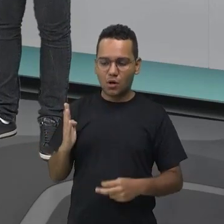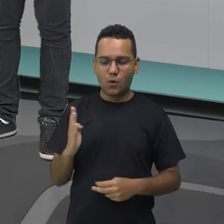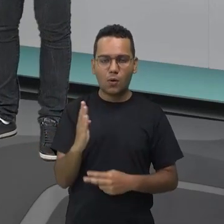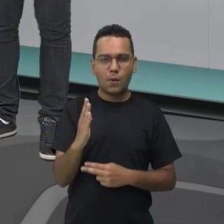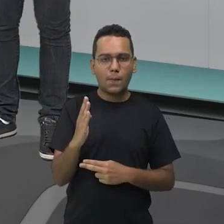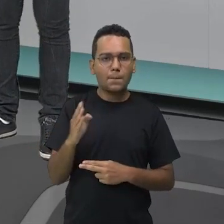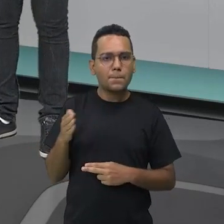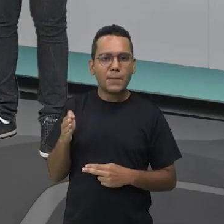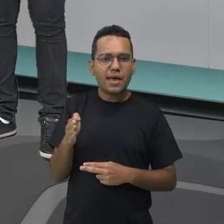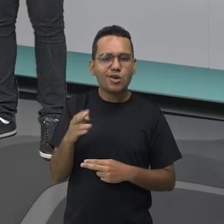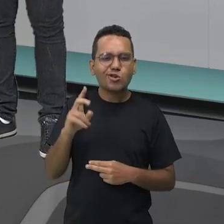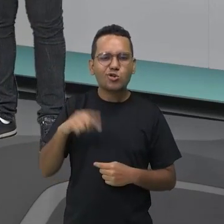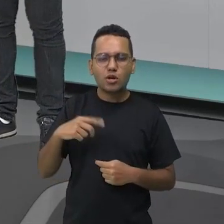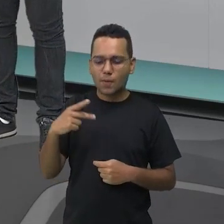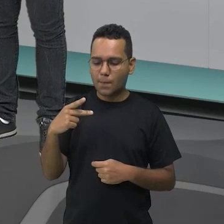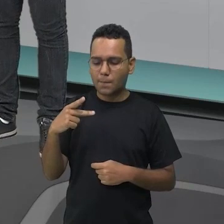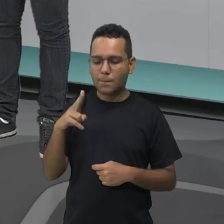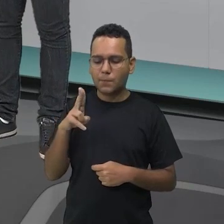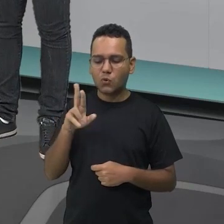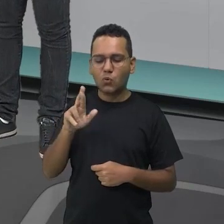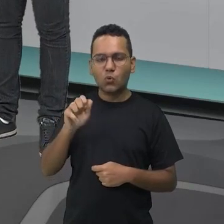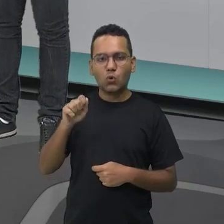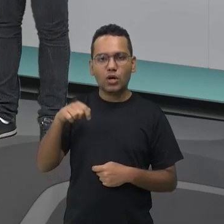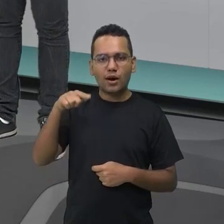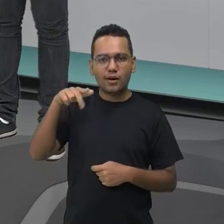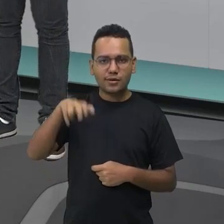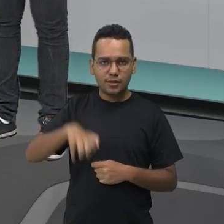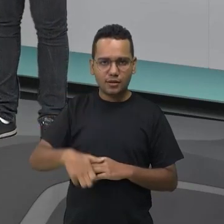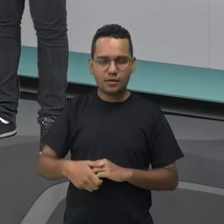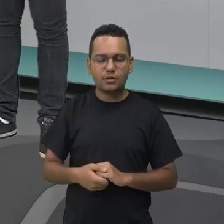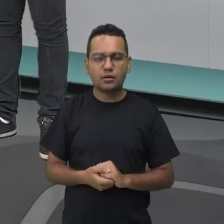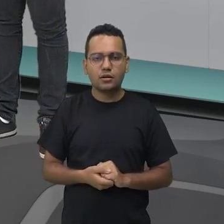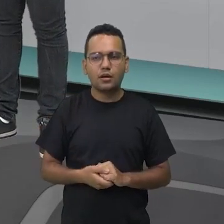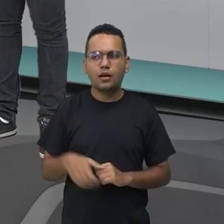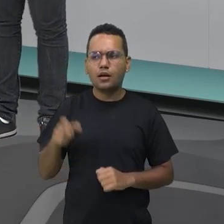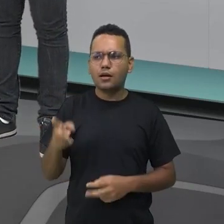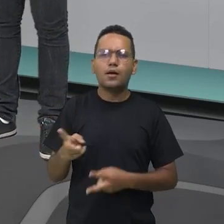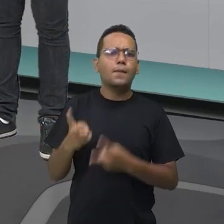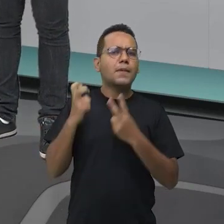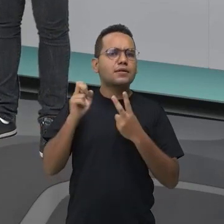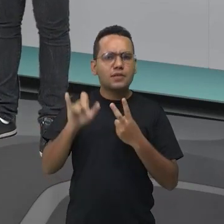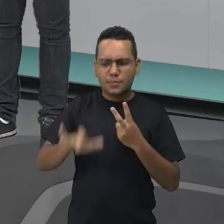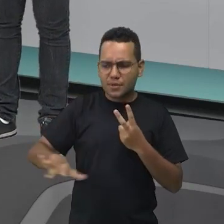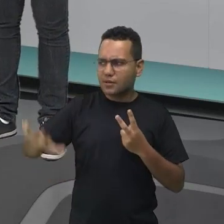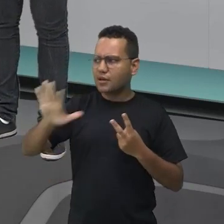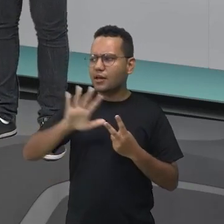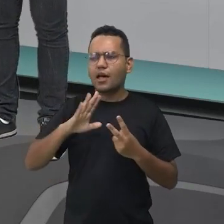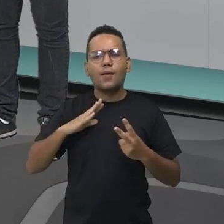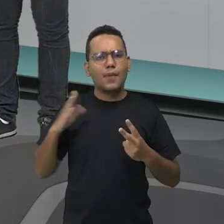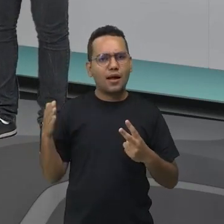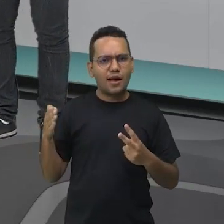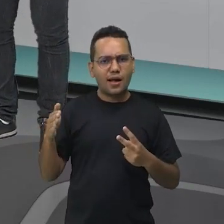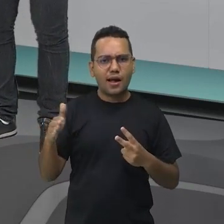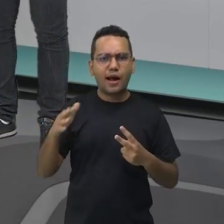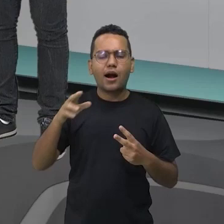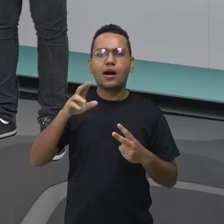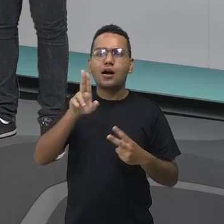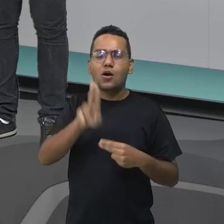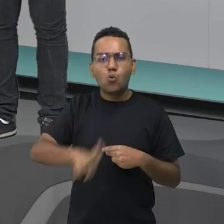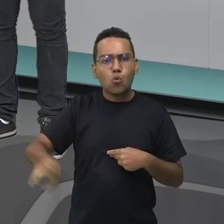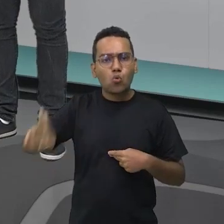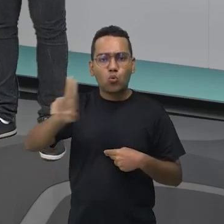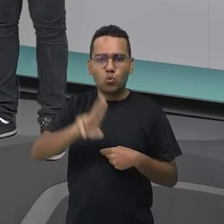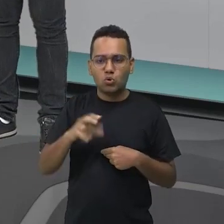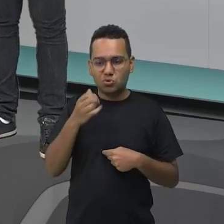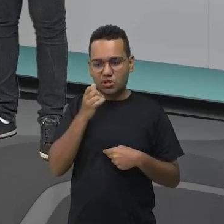ou seja, um animal que existe realmente por aqui. Você consegue observar a imagem e esse é um peixe que é citado e que